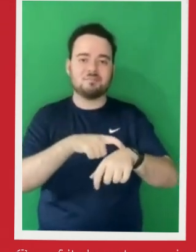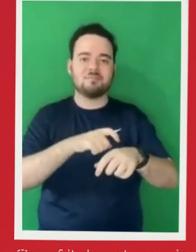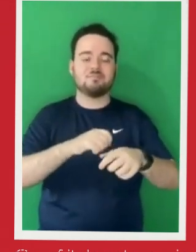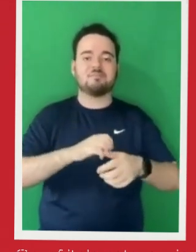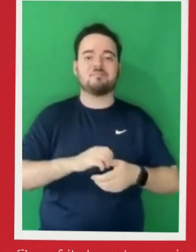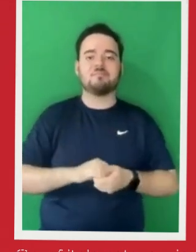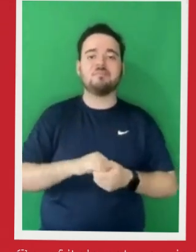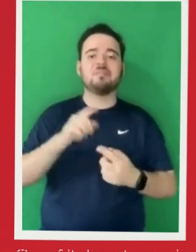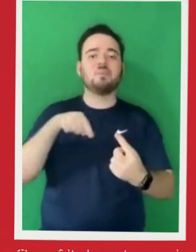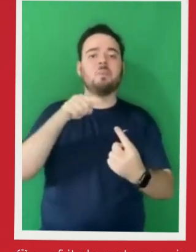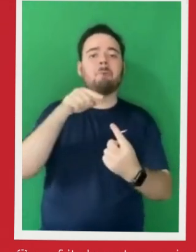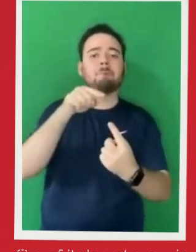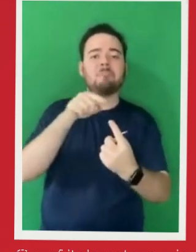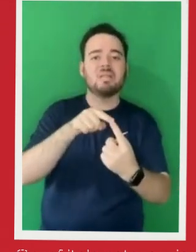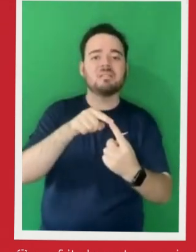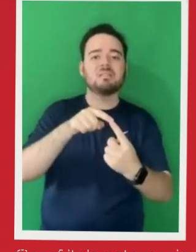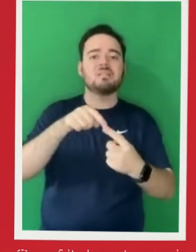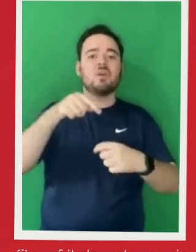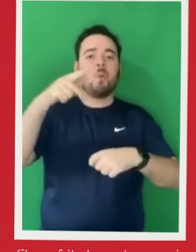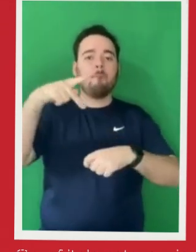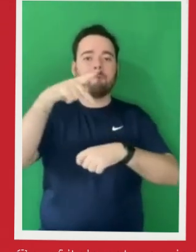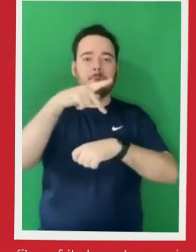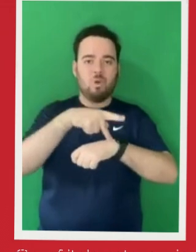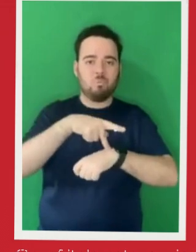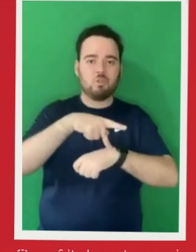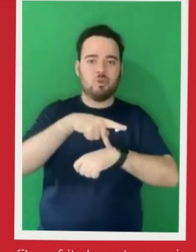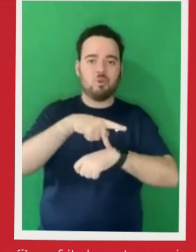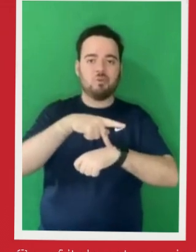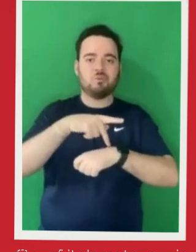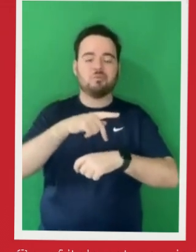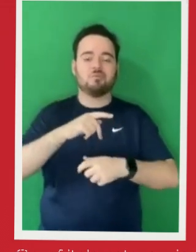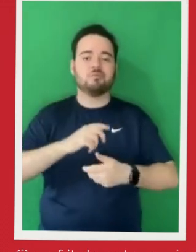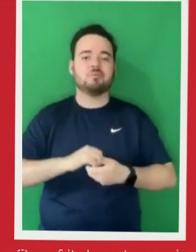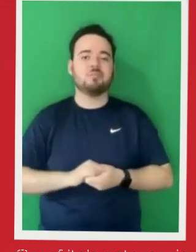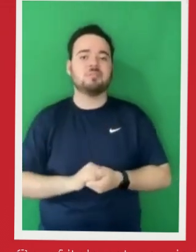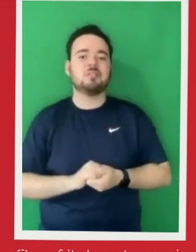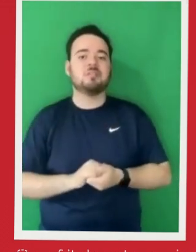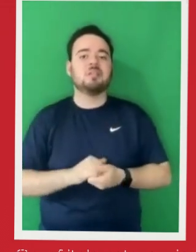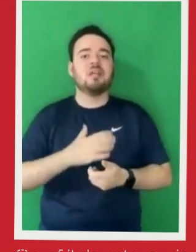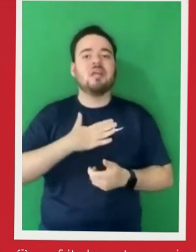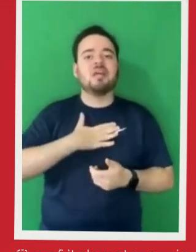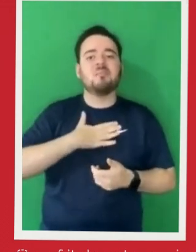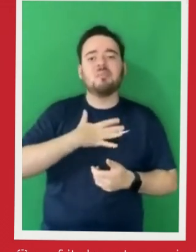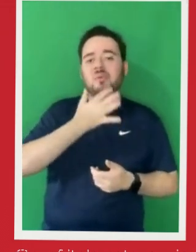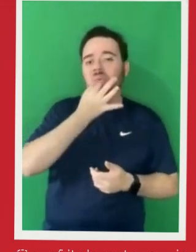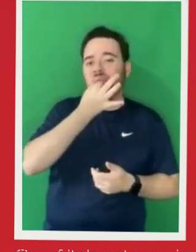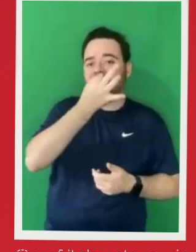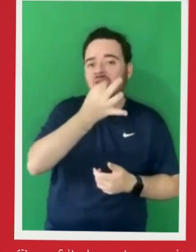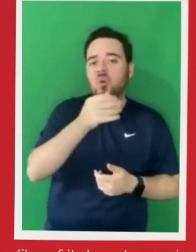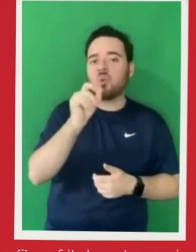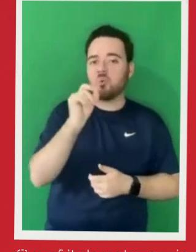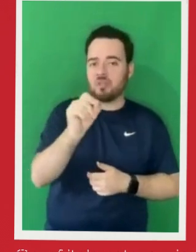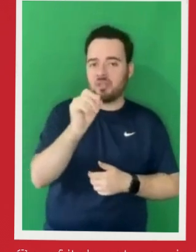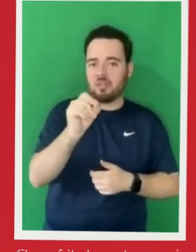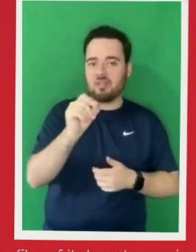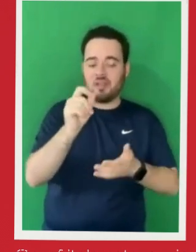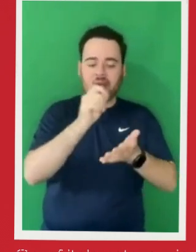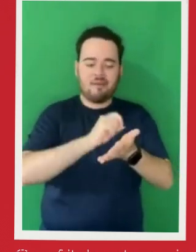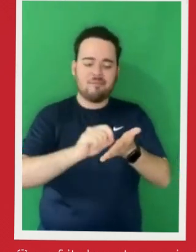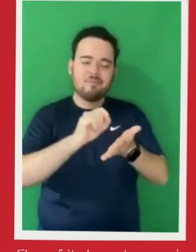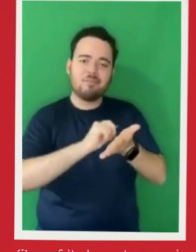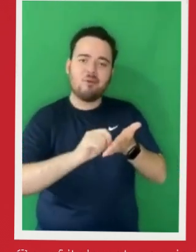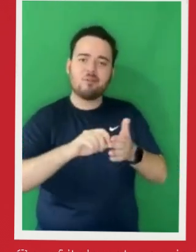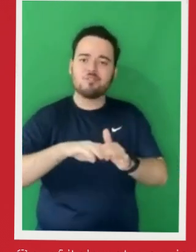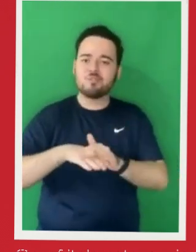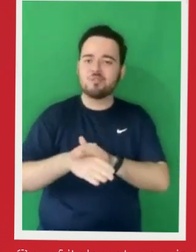Ou você estabelece metas no Pomodoro, que a gente já vai ver o que é? A minha recomendação a você é que você anote os